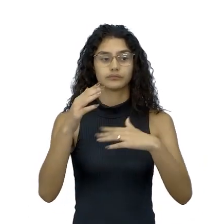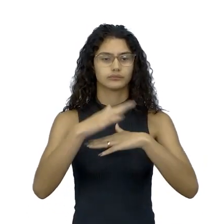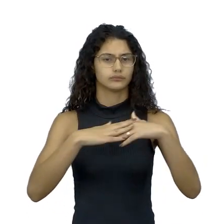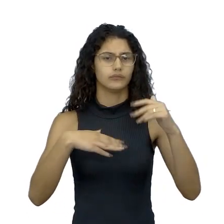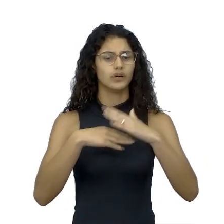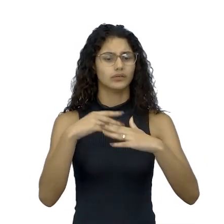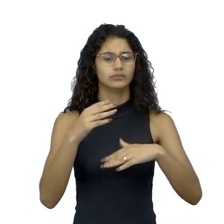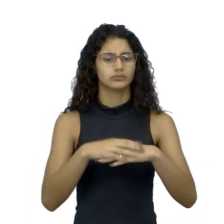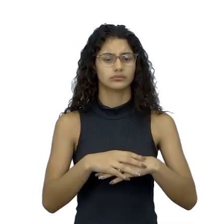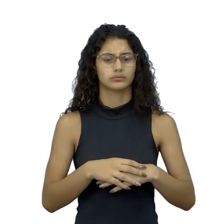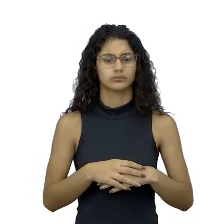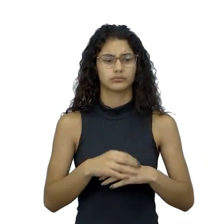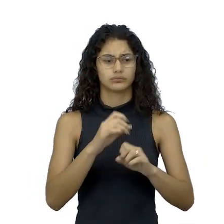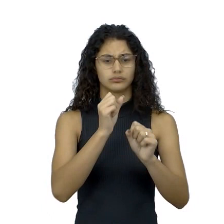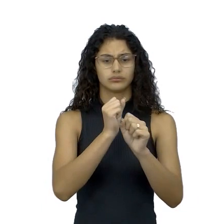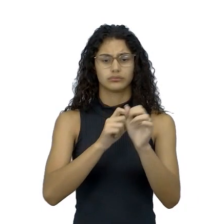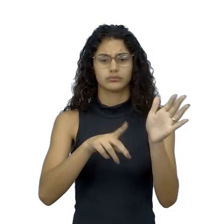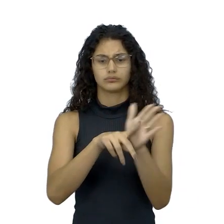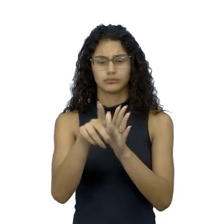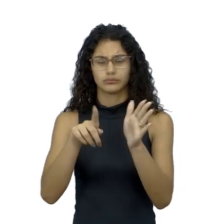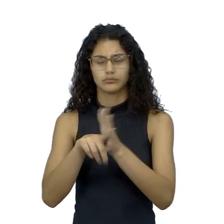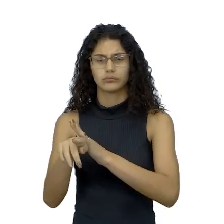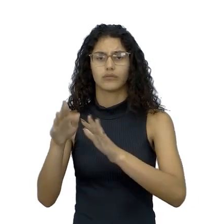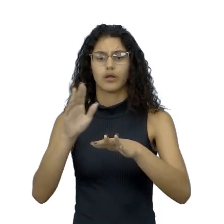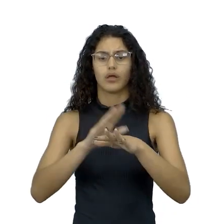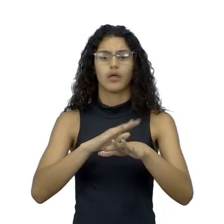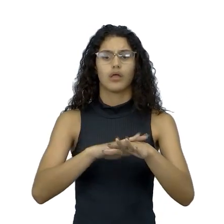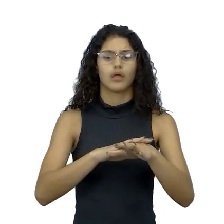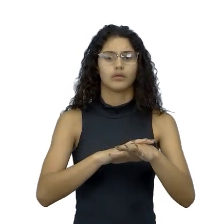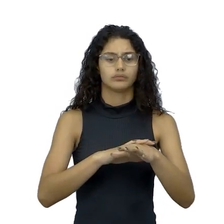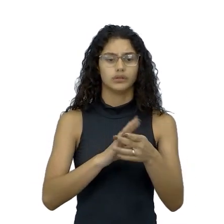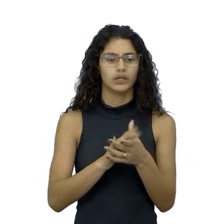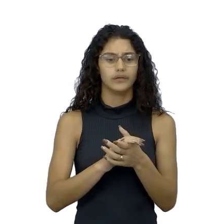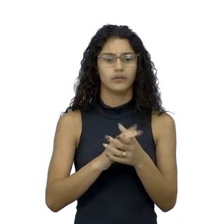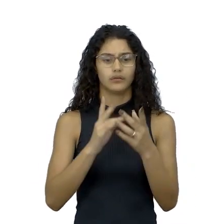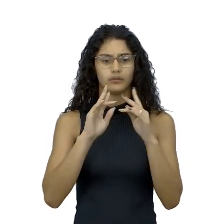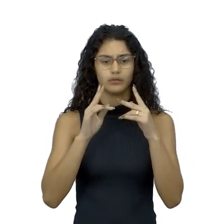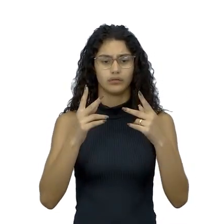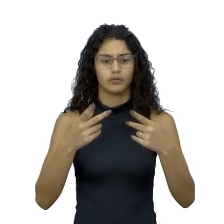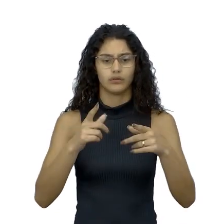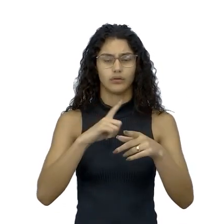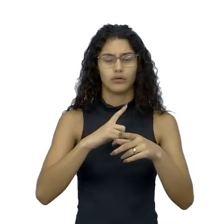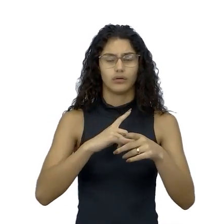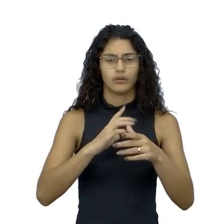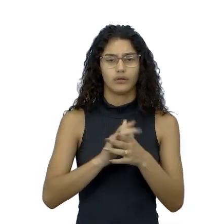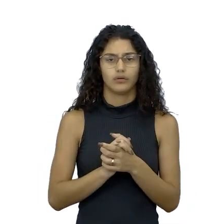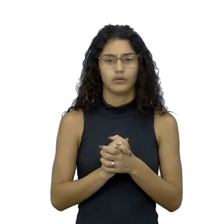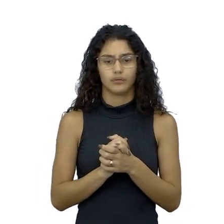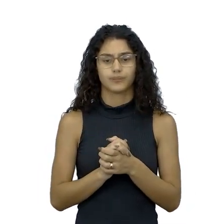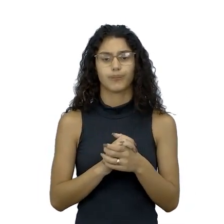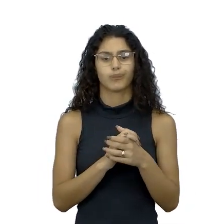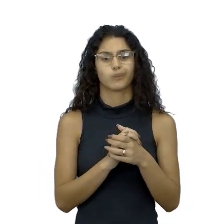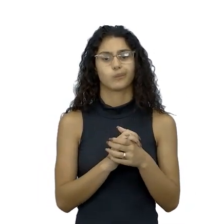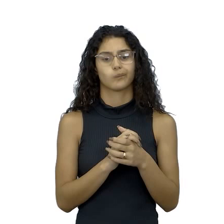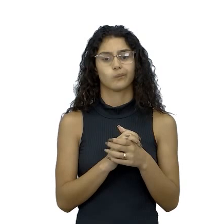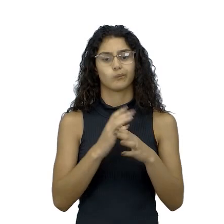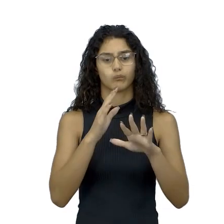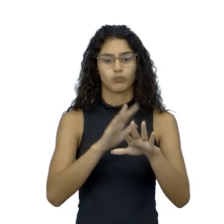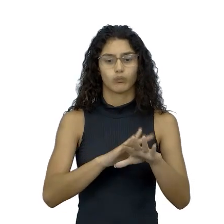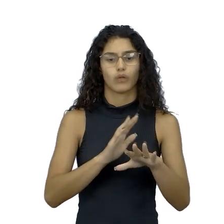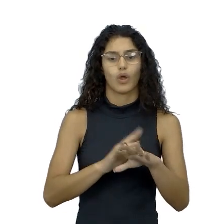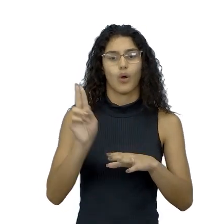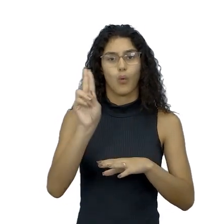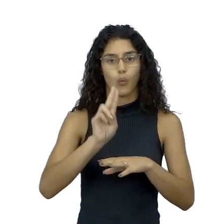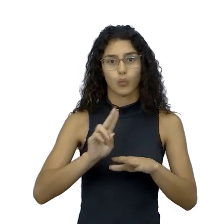que é construir questões, elaborar hipóteses, previsões e estimativas, empregar instrumentos